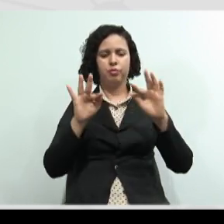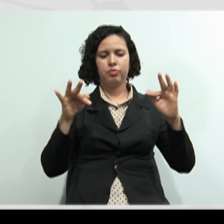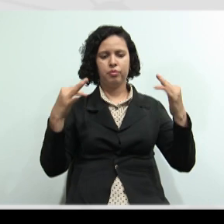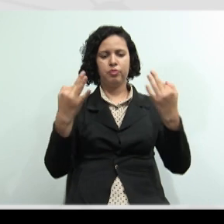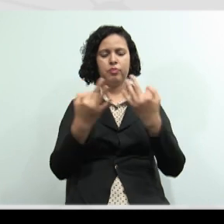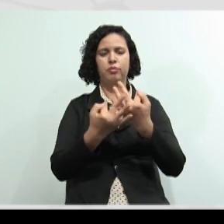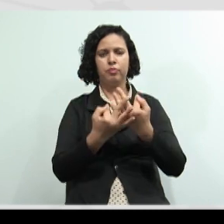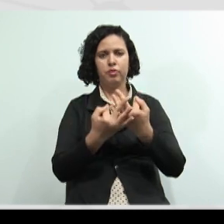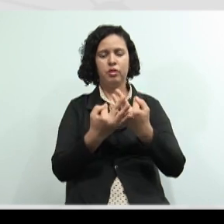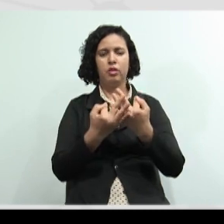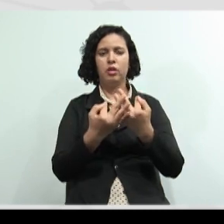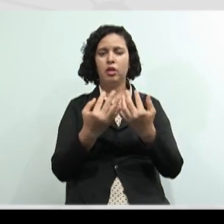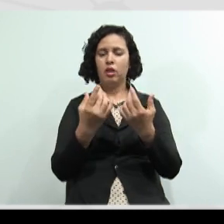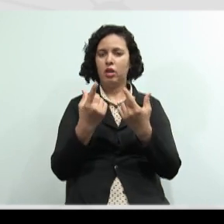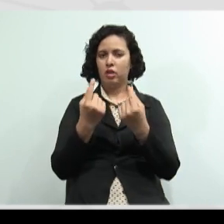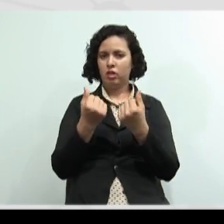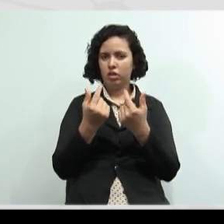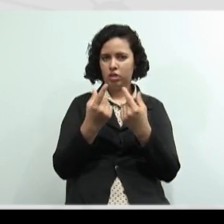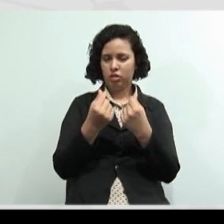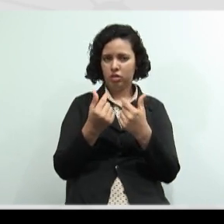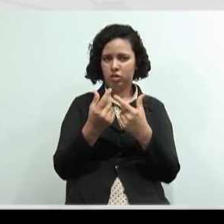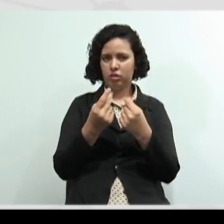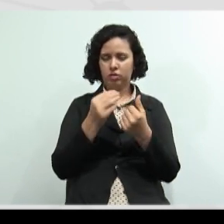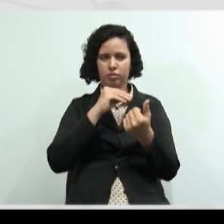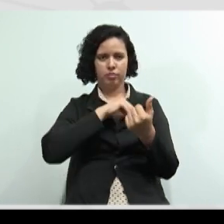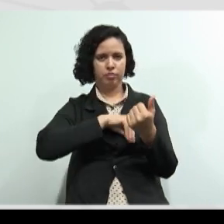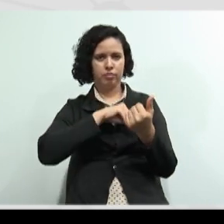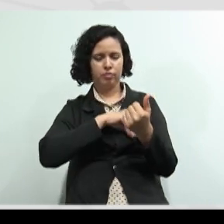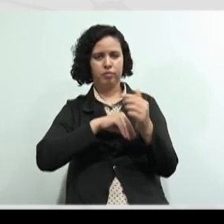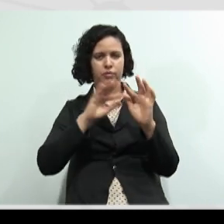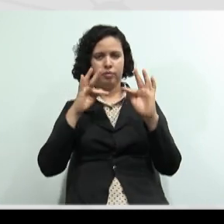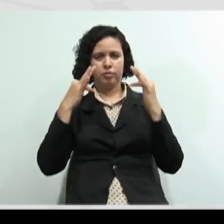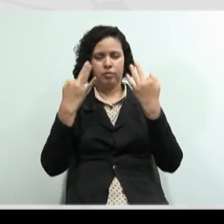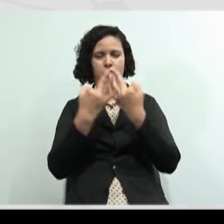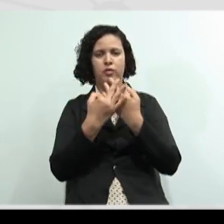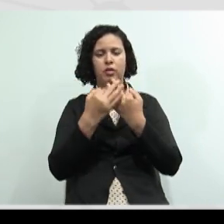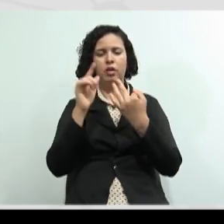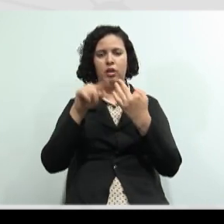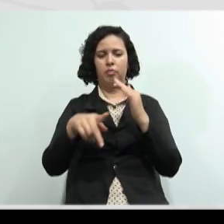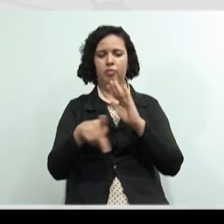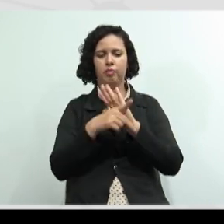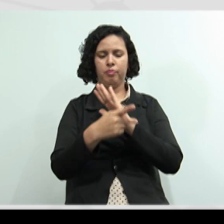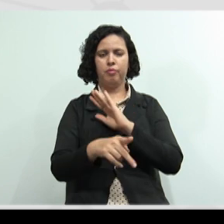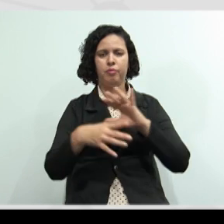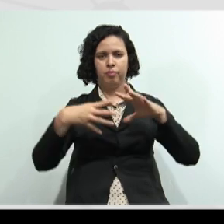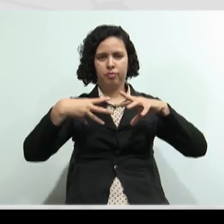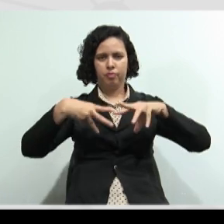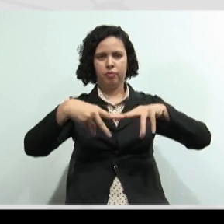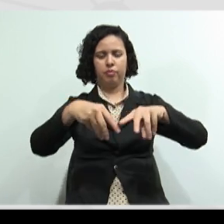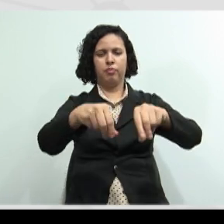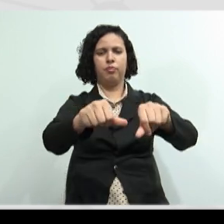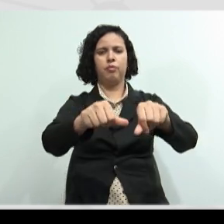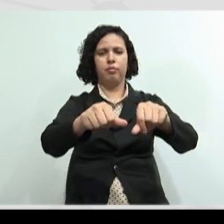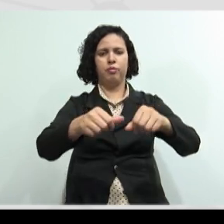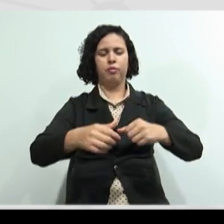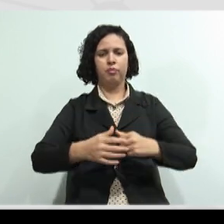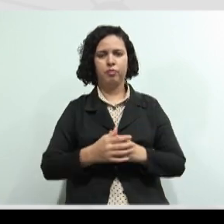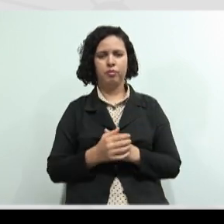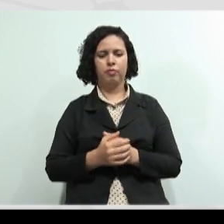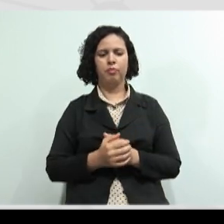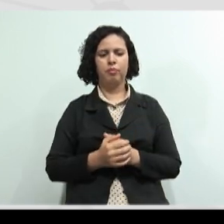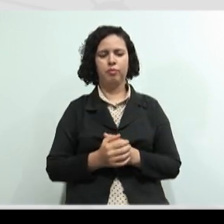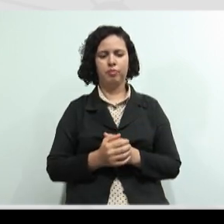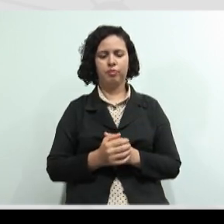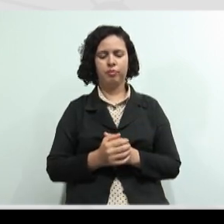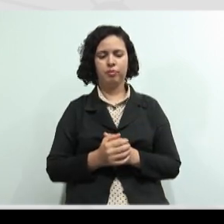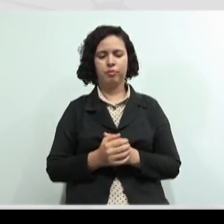familiar tem que estar vinculada ao próprio estabelecimento. Então, a renda da família tem que vir da terra, tem que vir daquela propriedade.